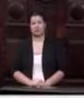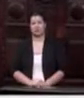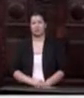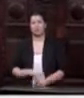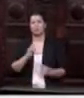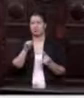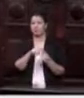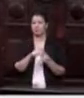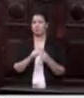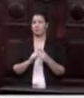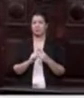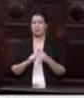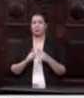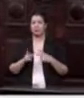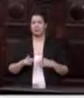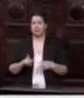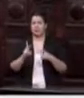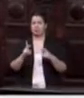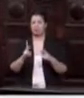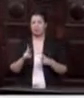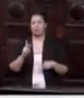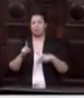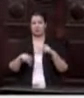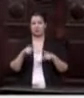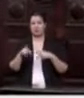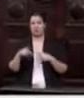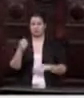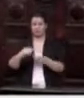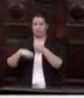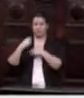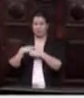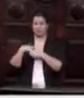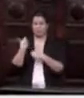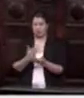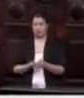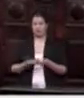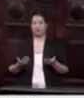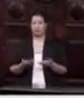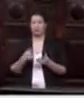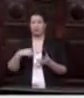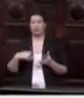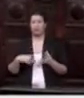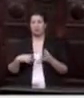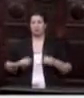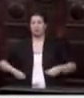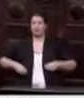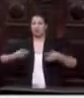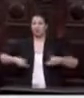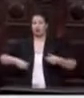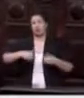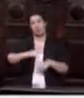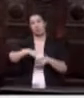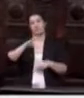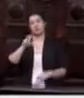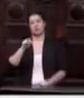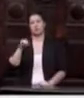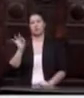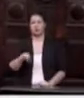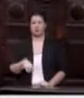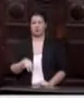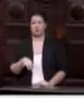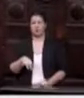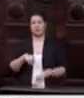há segmentos da população que do ano passado para cá estão gastando mais de 50% adicionalmente